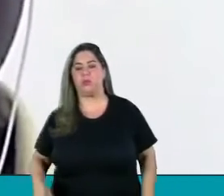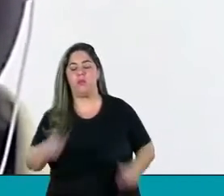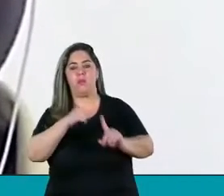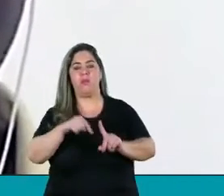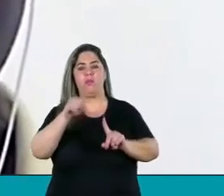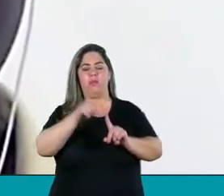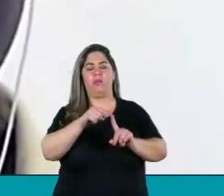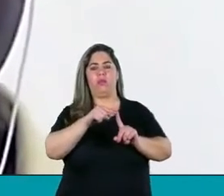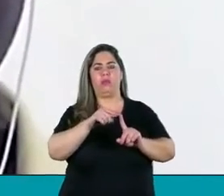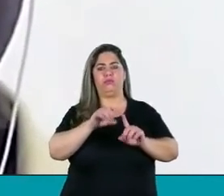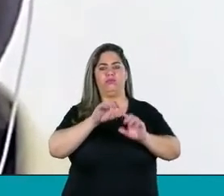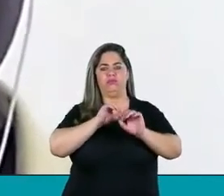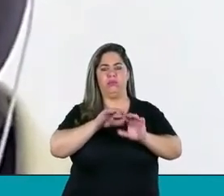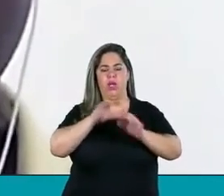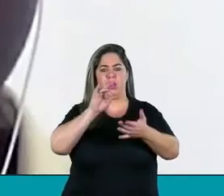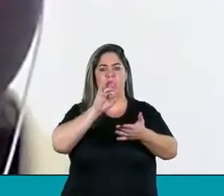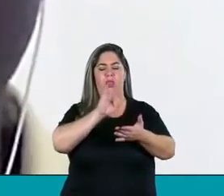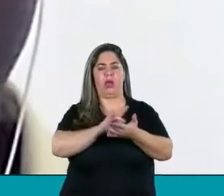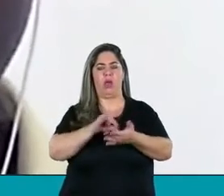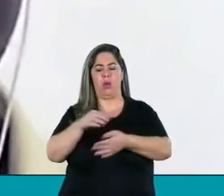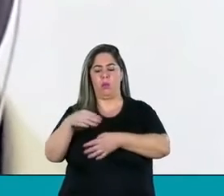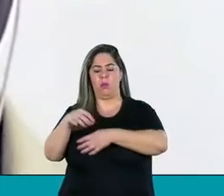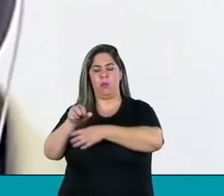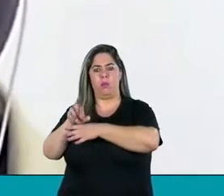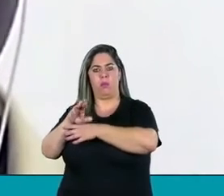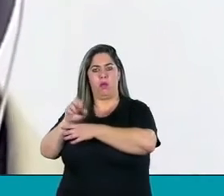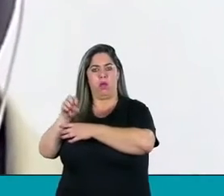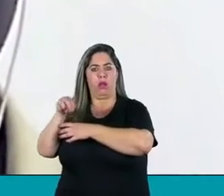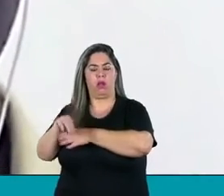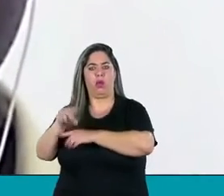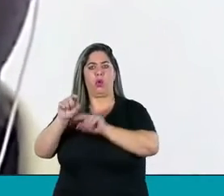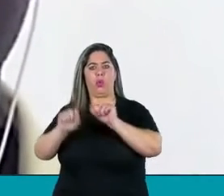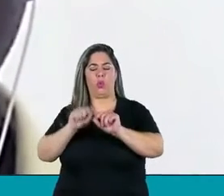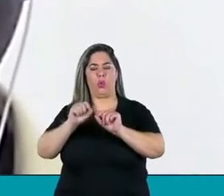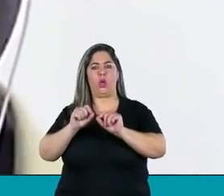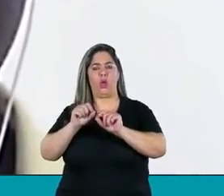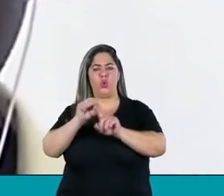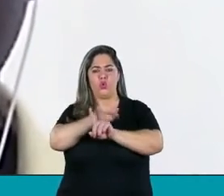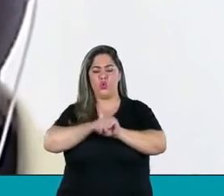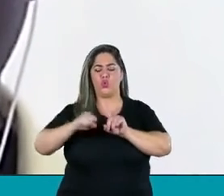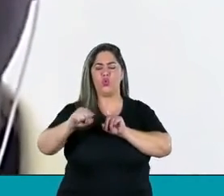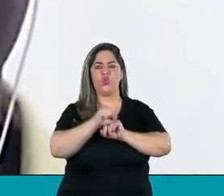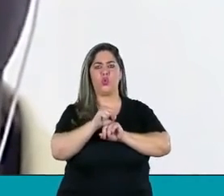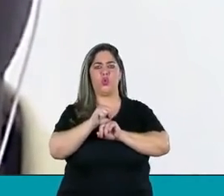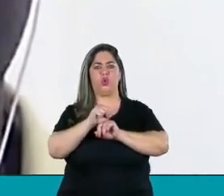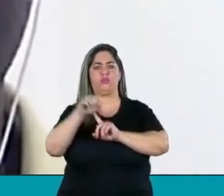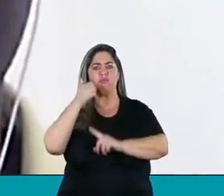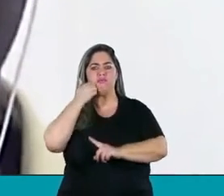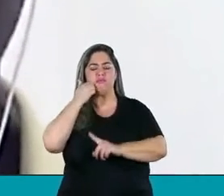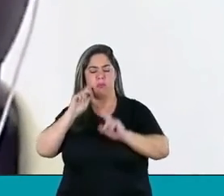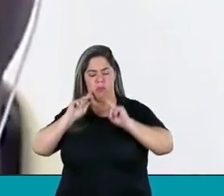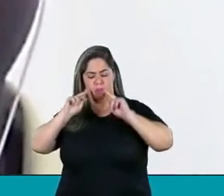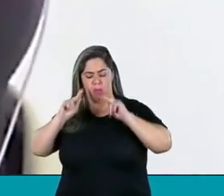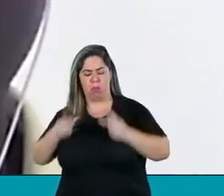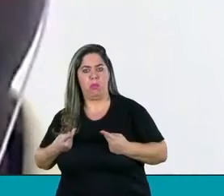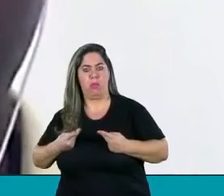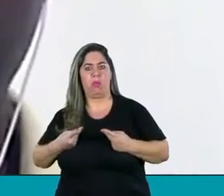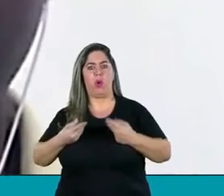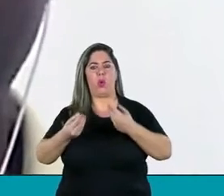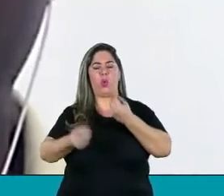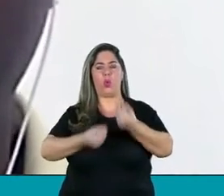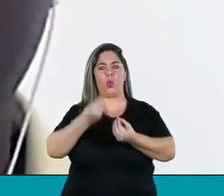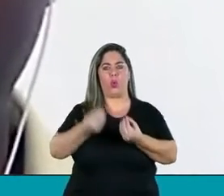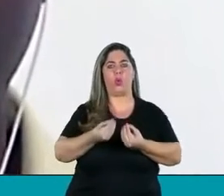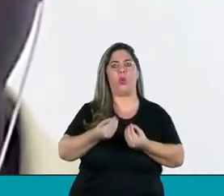seja trabalhado na realidade, Morin lança a mão da análise sobre a sociologia e as ciências humanas. Ou seja, à medida